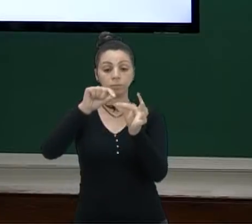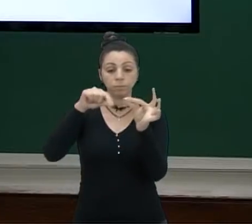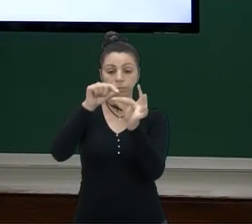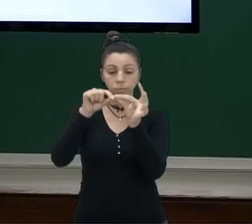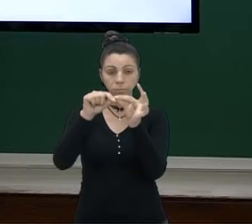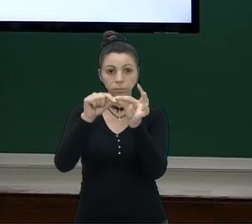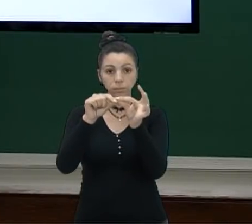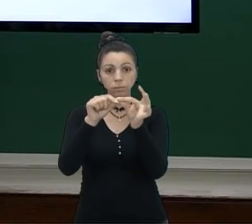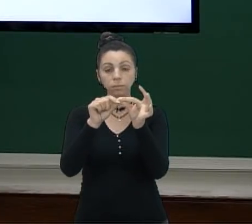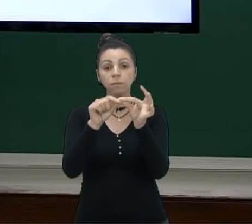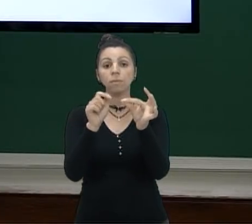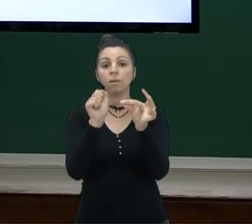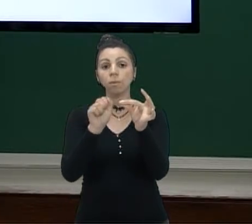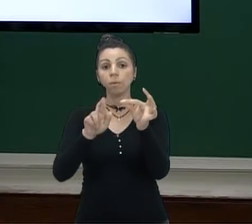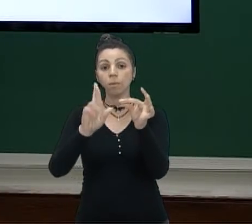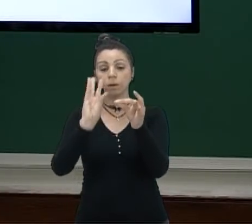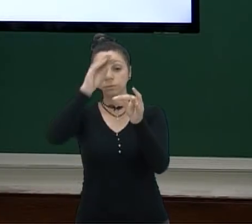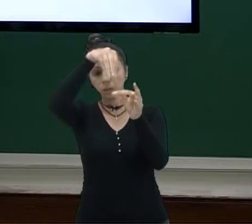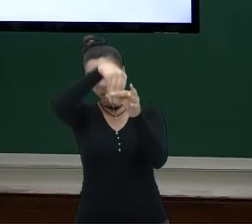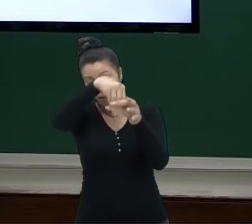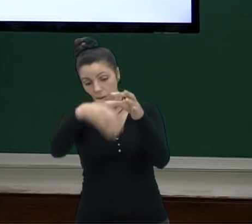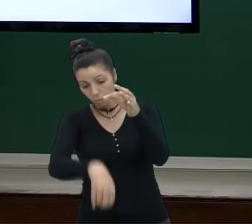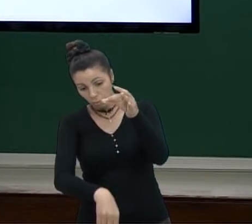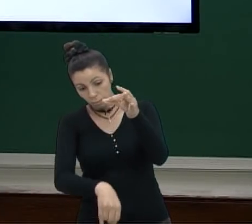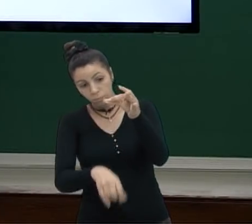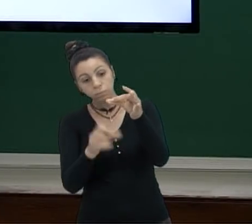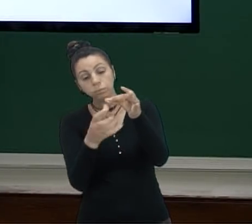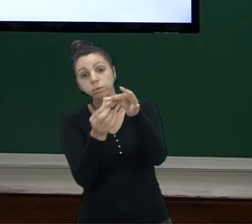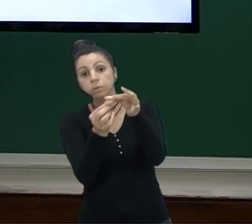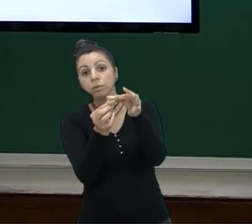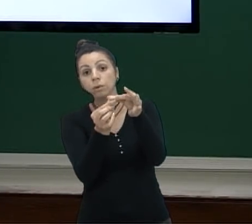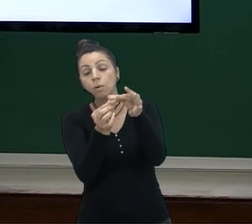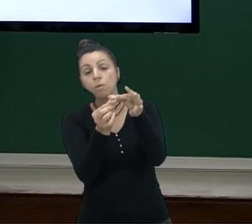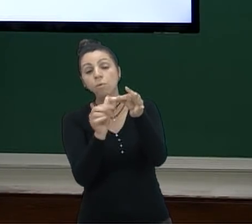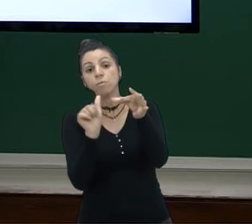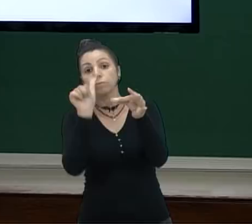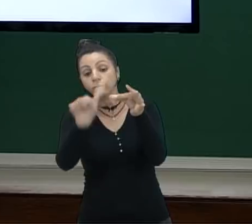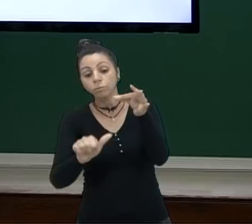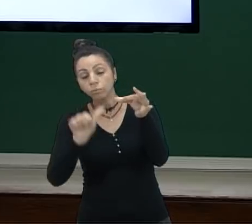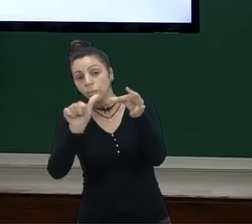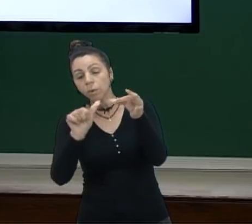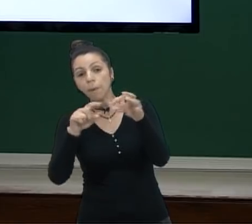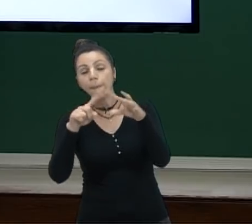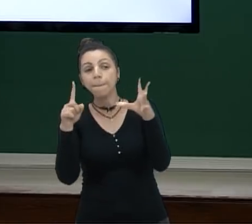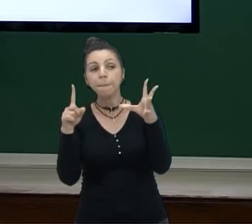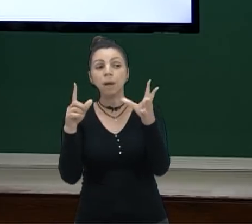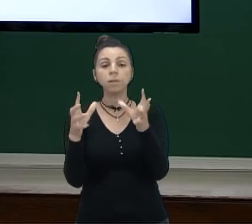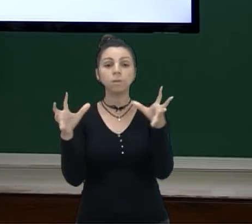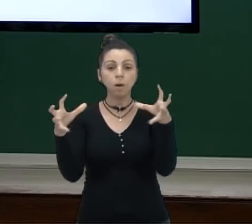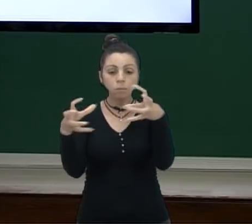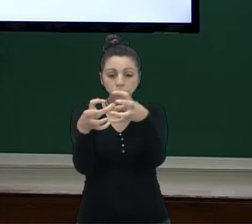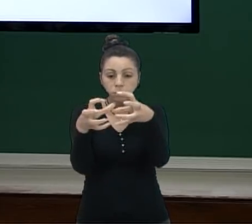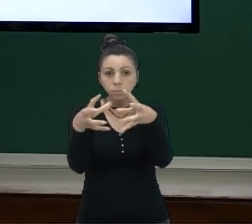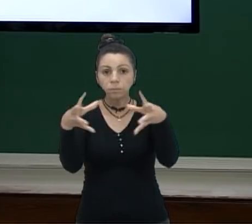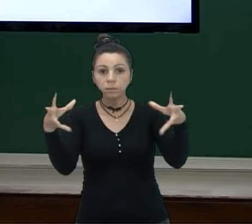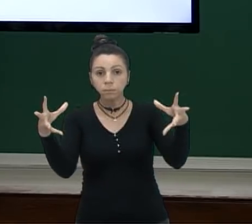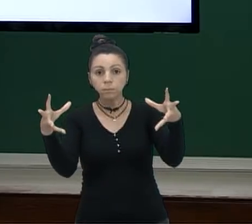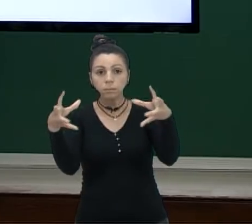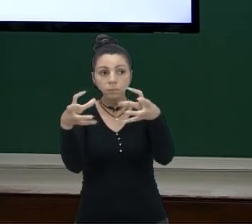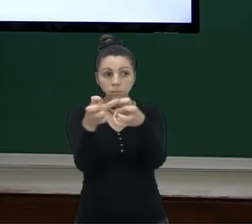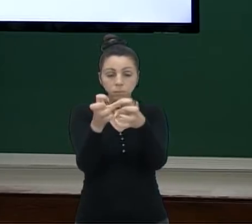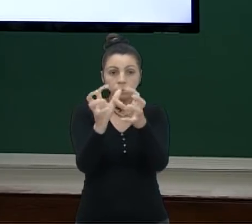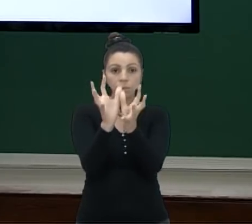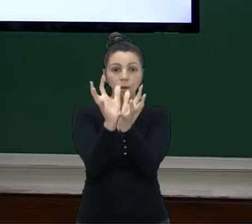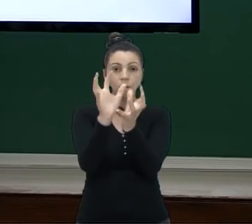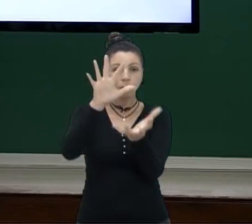volume, o ar que eu coloquei aqui dentro, está preso, eu não consigo modificar agora. Mas e o formato? Eu consigo, ao apertar